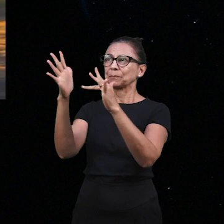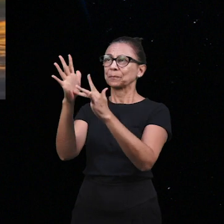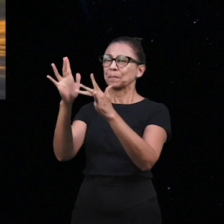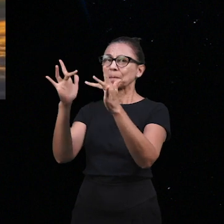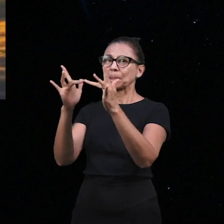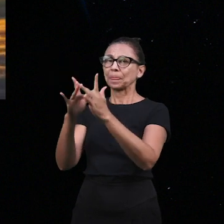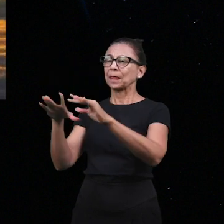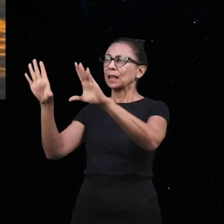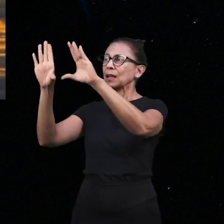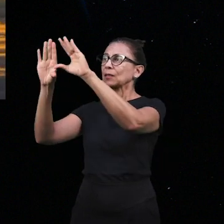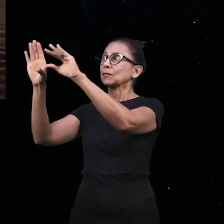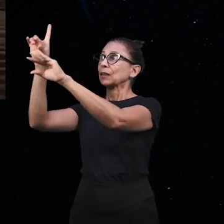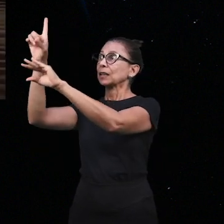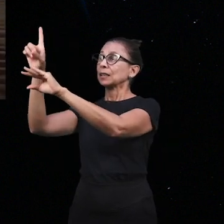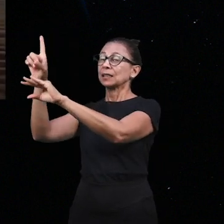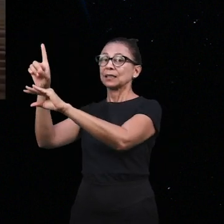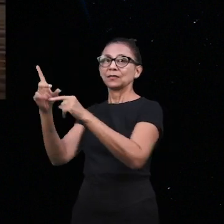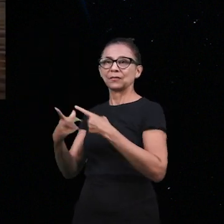Jesus.